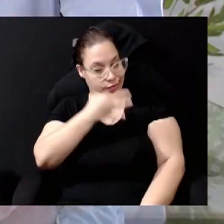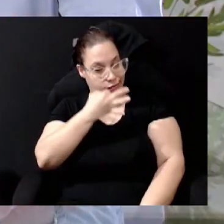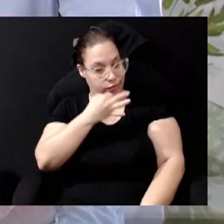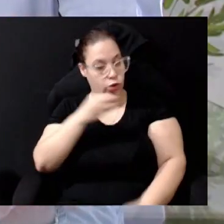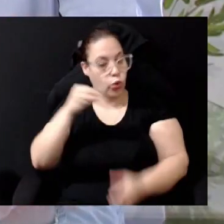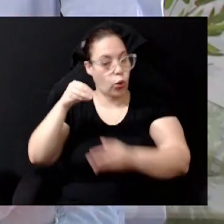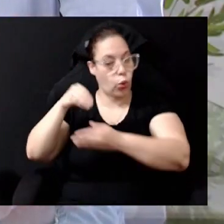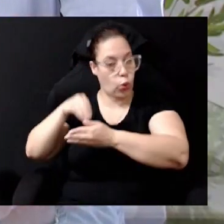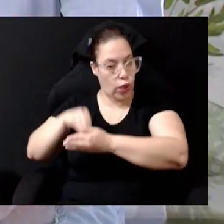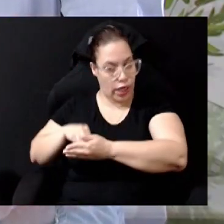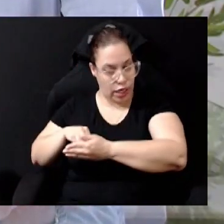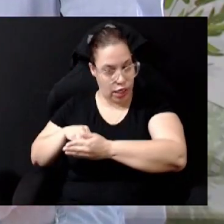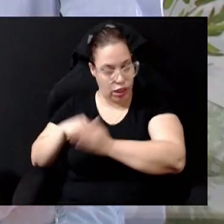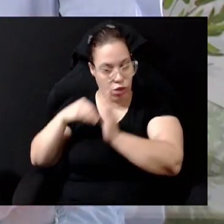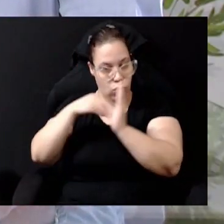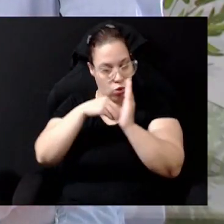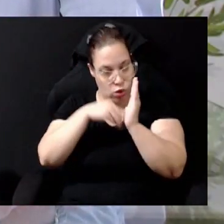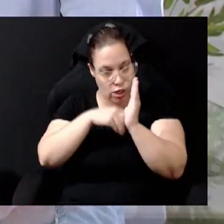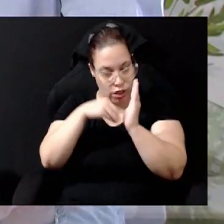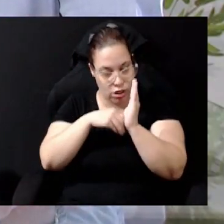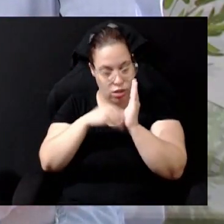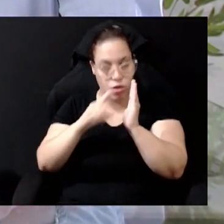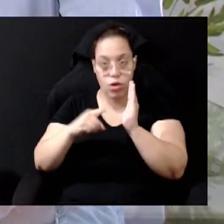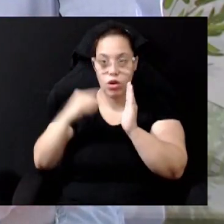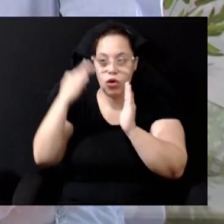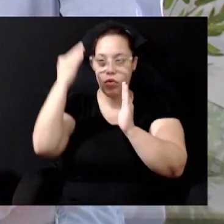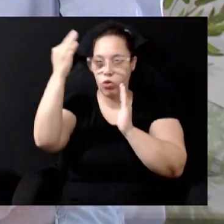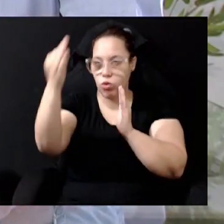que vem lá na frente, que a gente sabe que